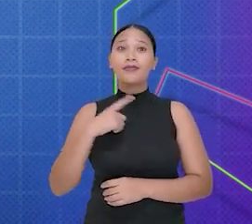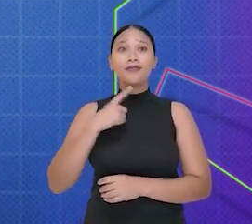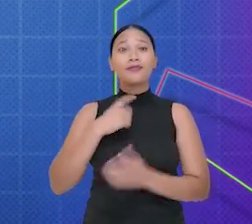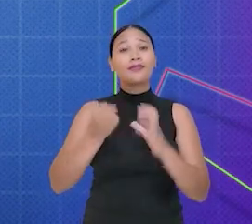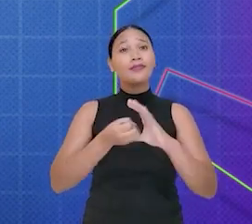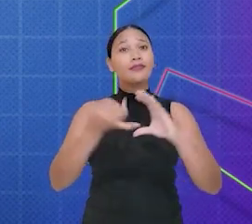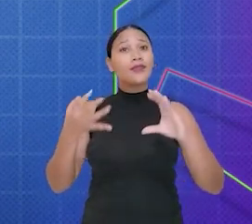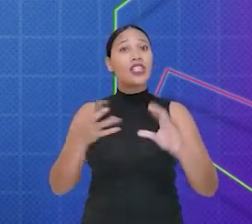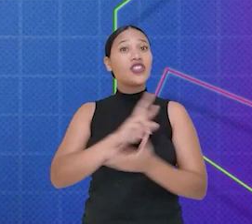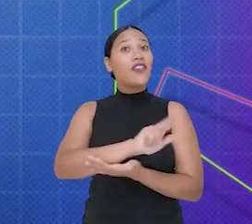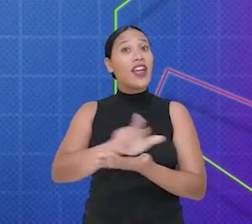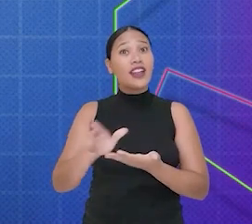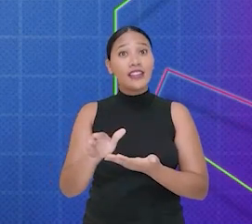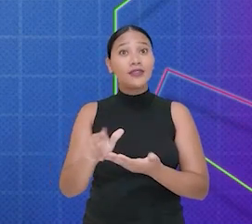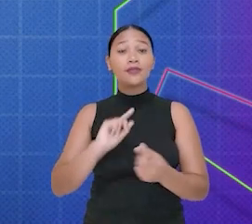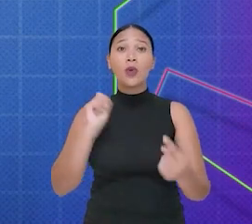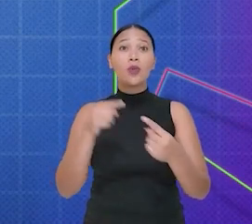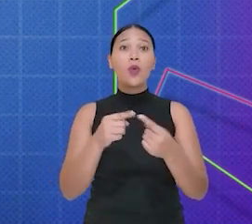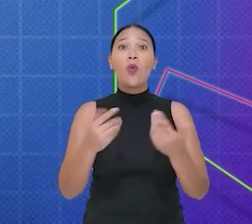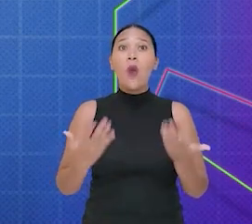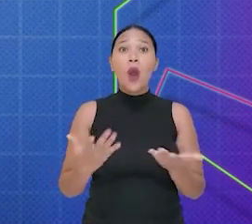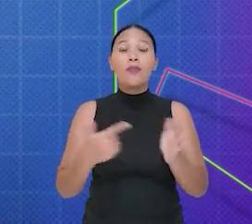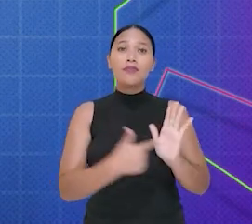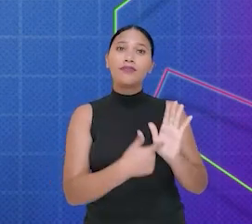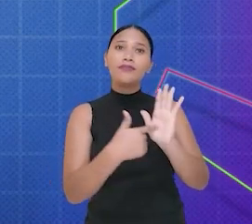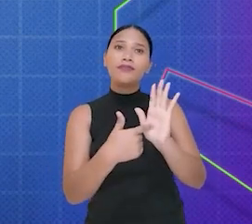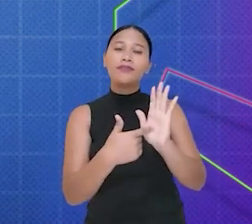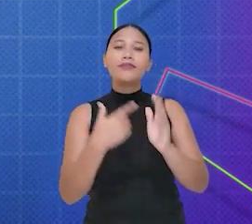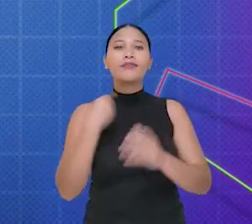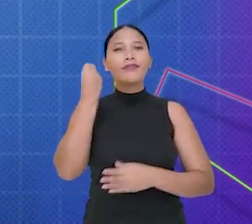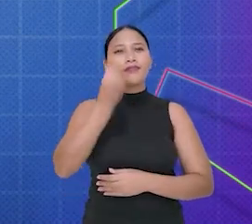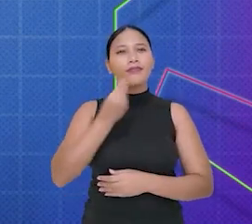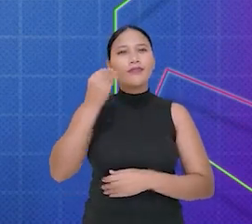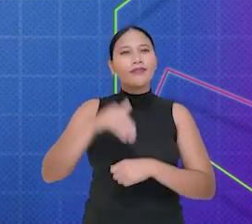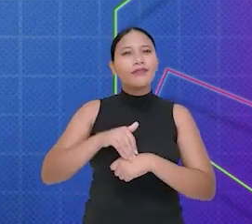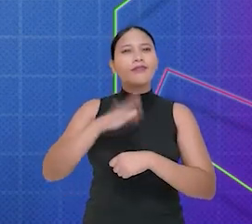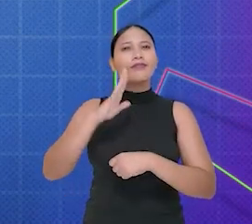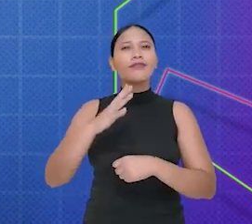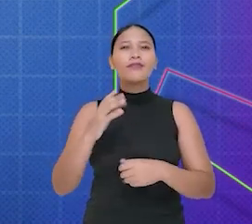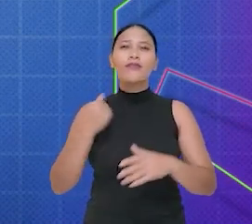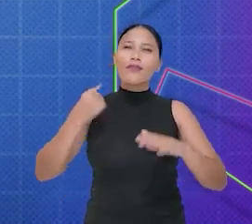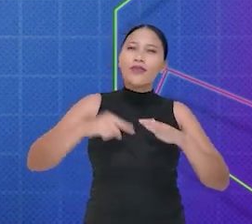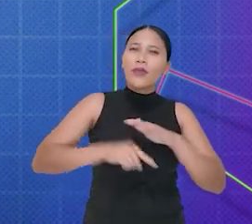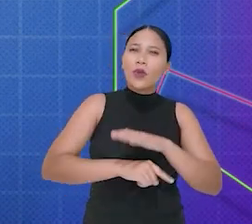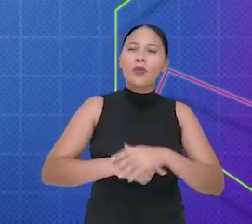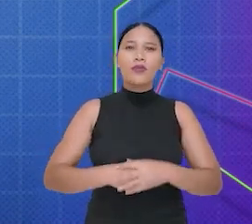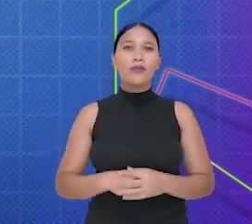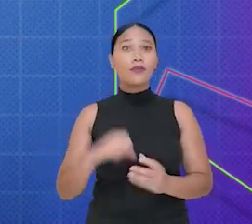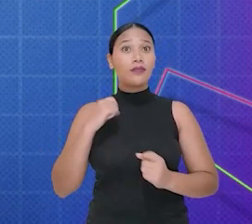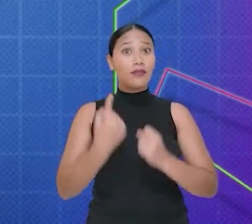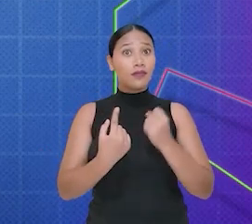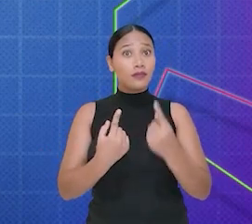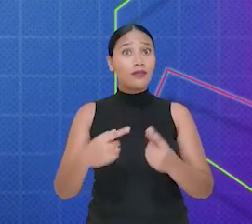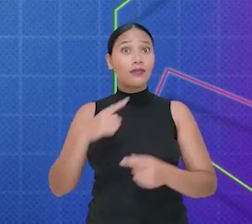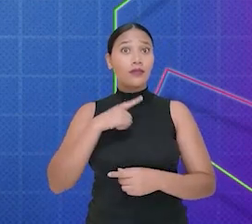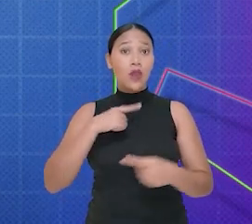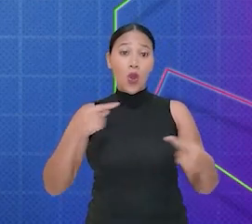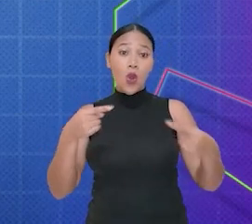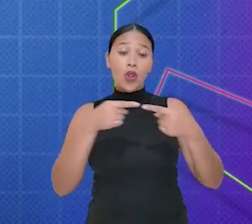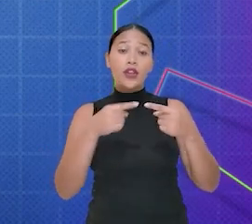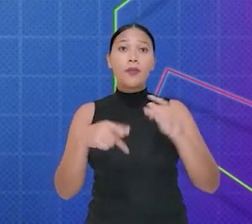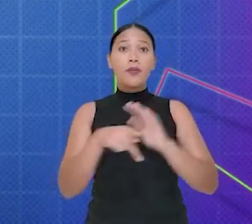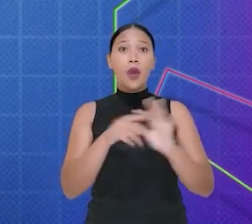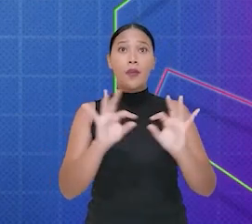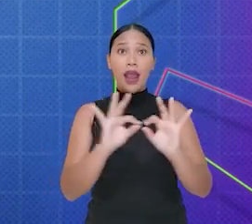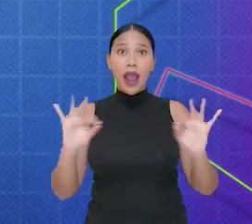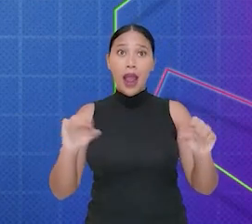E cada um deles possui características diferentes, com o objetivo de oferecer uma experiência sonora mais imersiva. Alguns